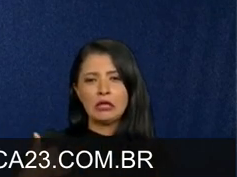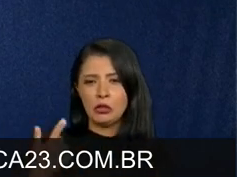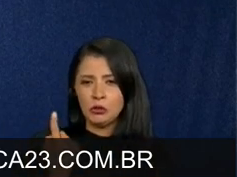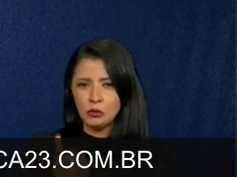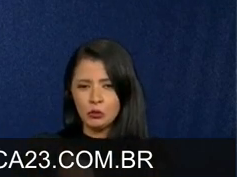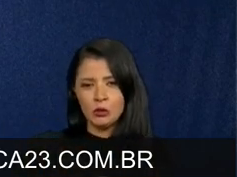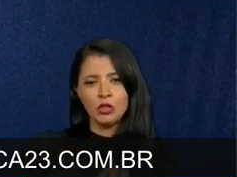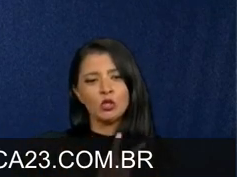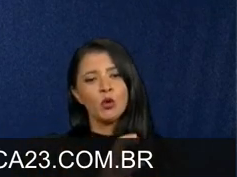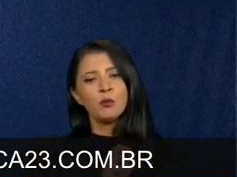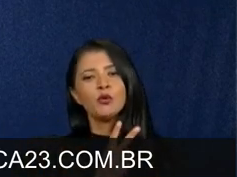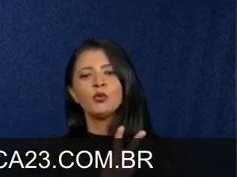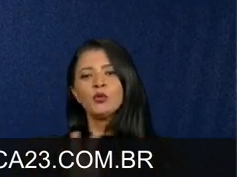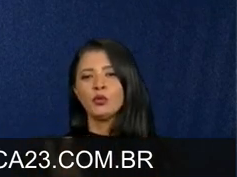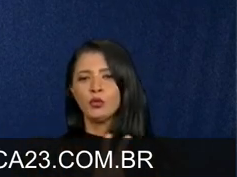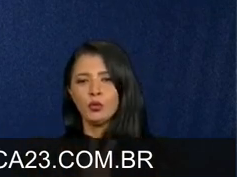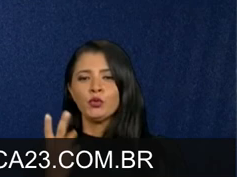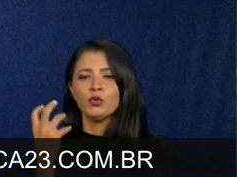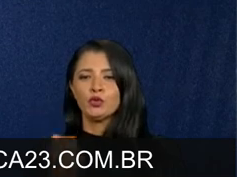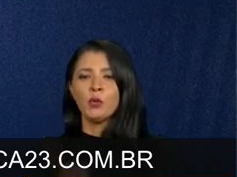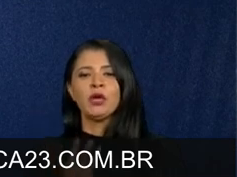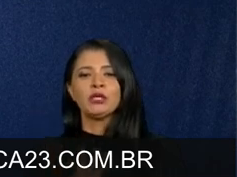Em 2022 foram